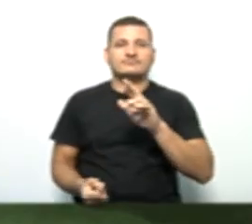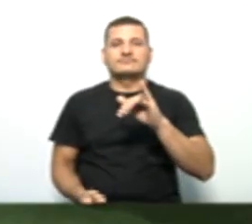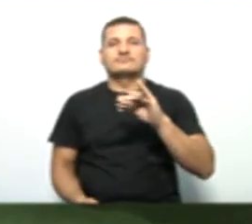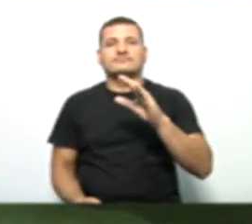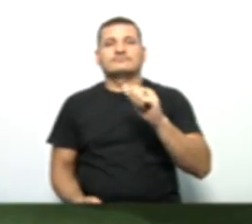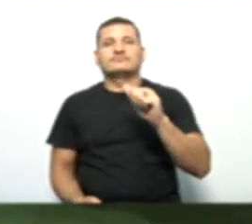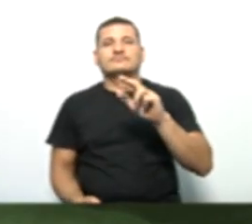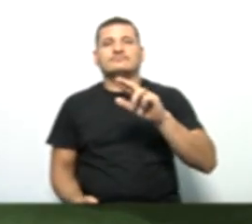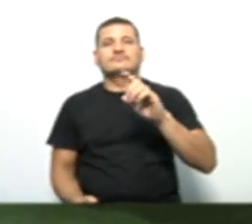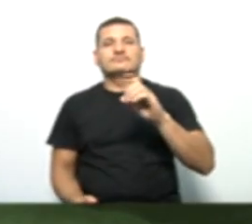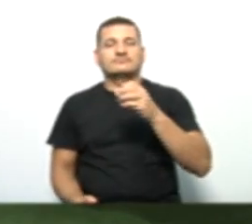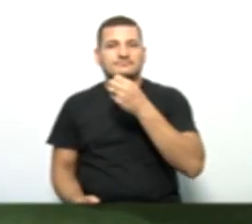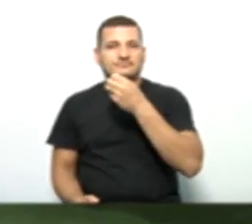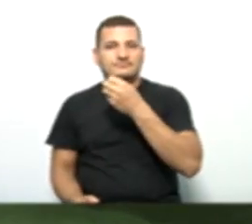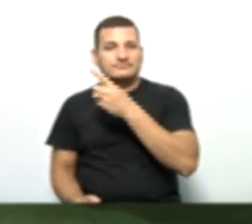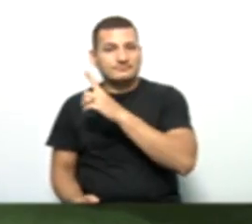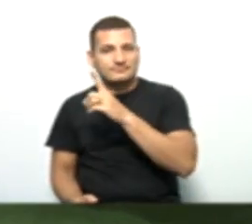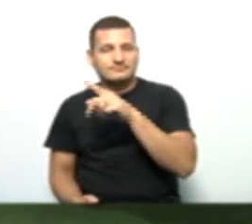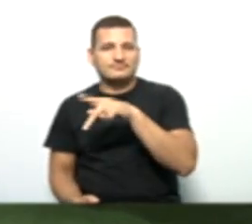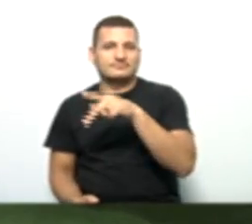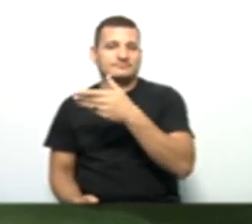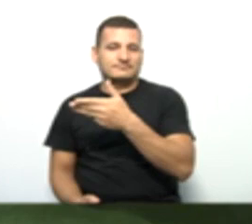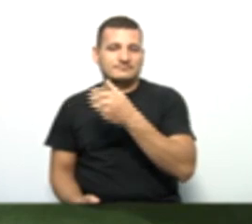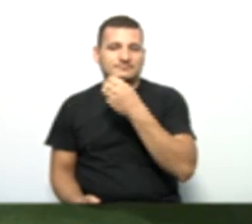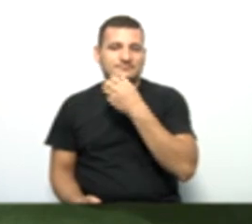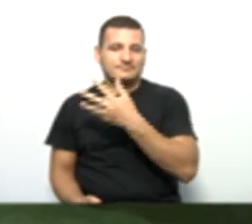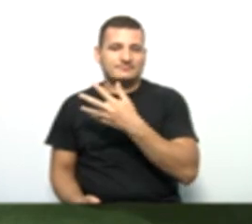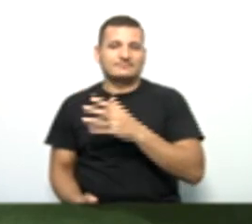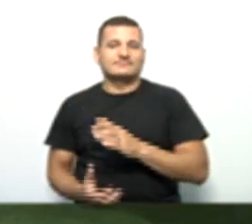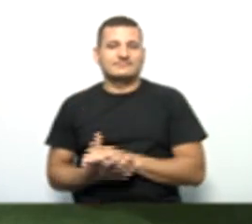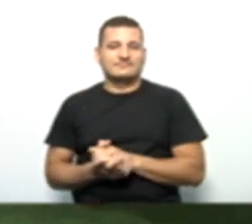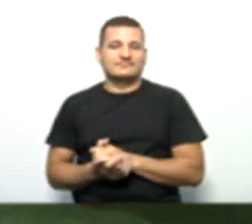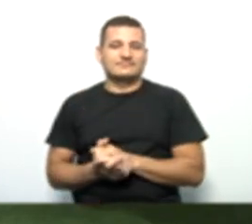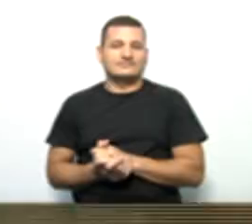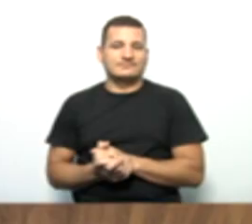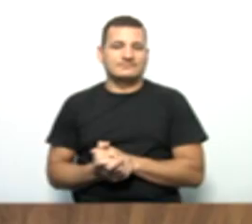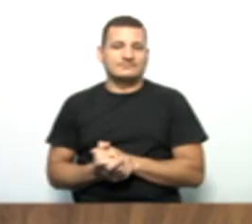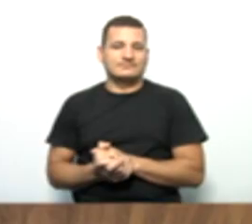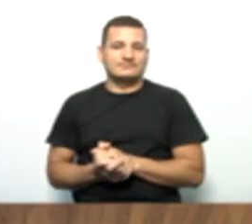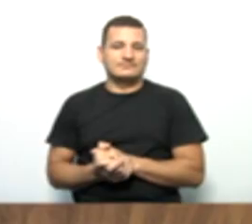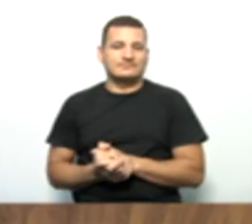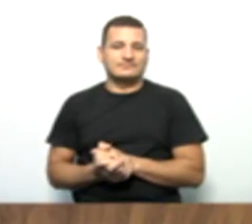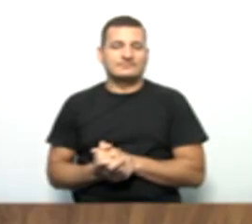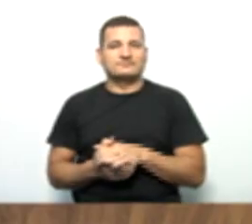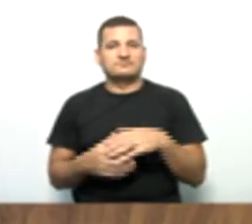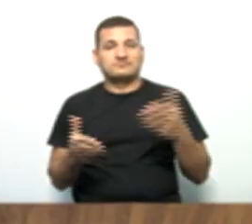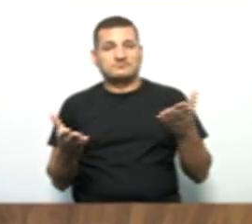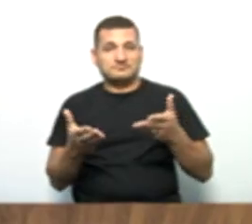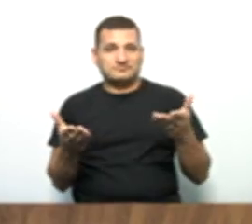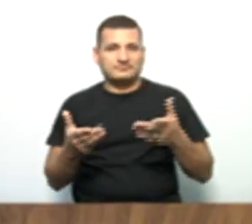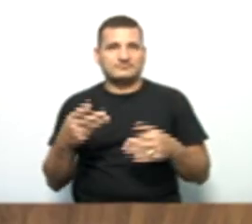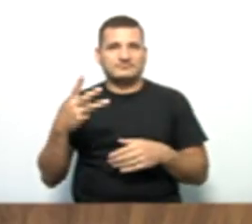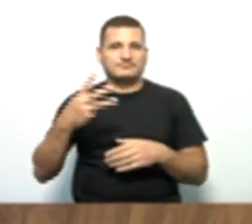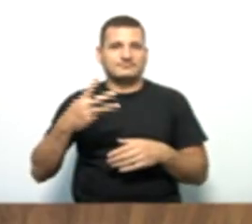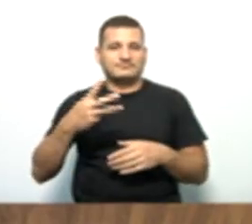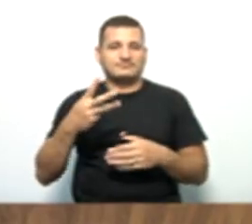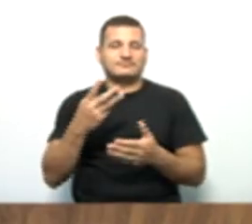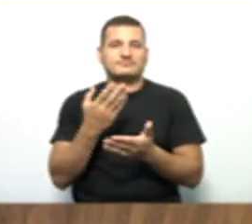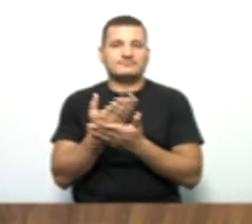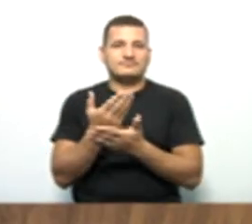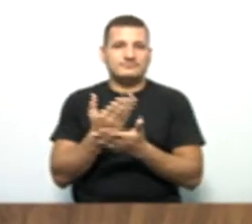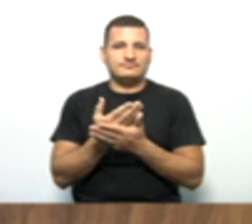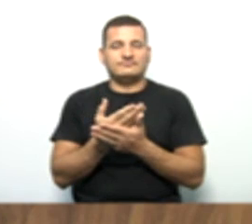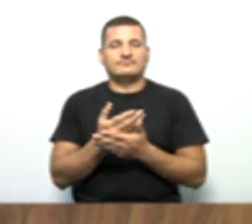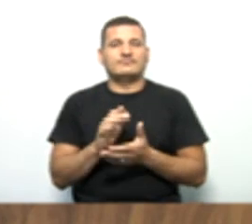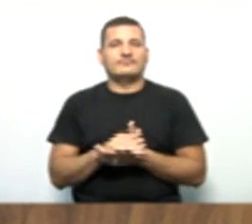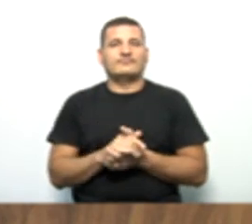Tudo bem, professor Ricardo? Bom dia. Bom dia, cara. Tudo bem? Tudo bom. Estamos aqui para a nossa terceira aula de Linguagem de